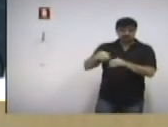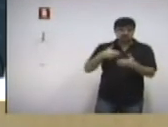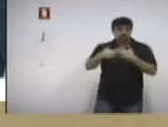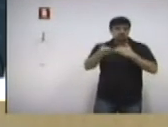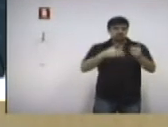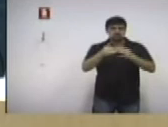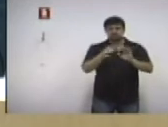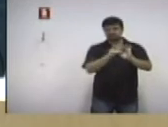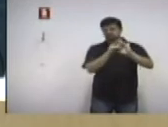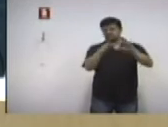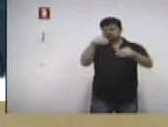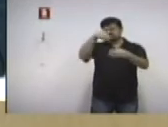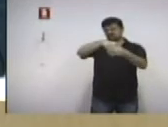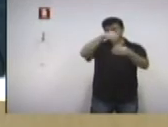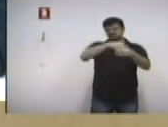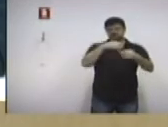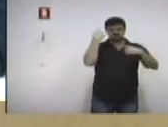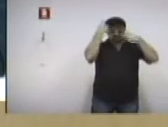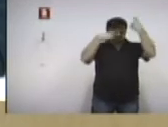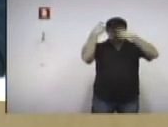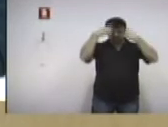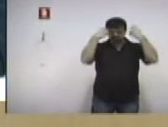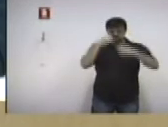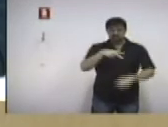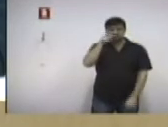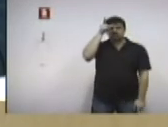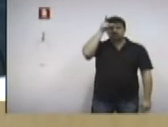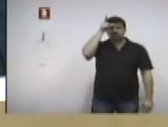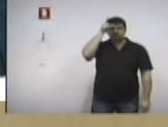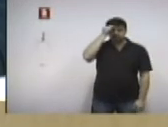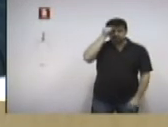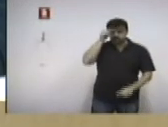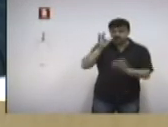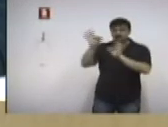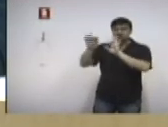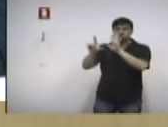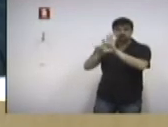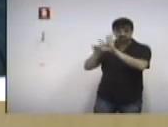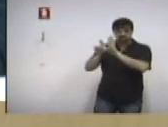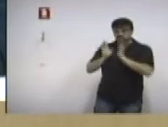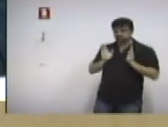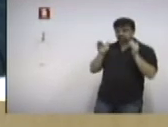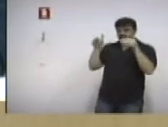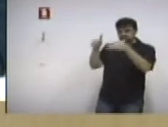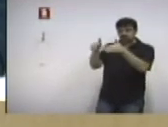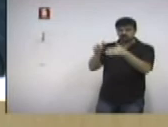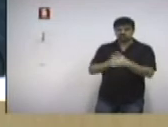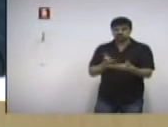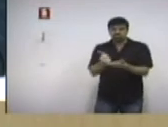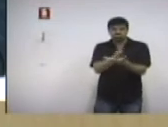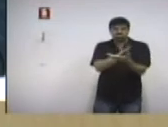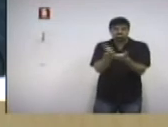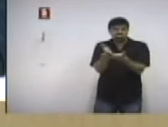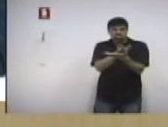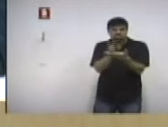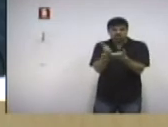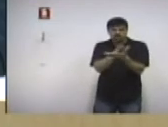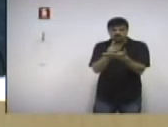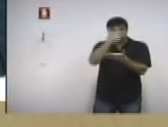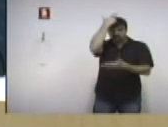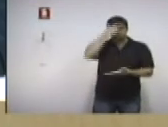cada um voto que quer eu não tô preocupado O terceiro eu sou fiel ao projeto político da cidade se não fico pulando de um lado para outro